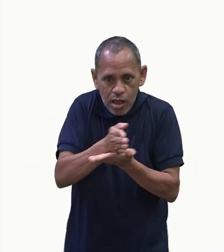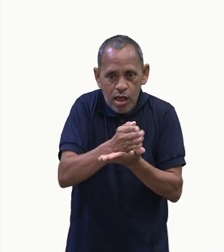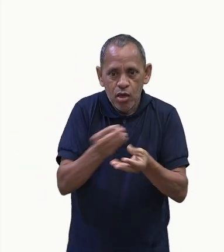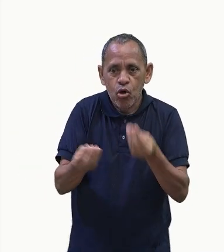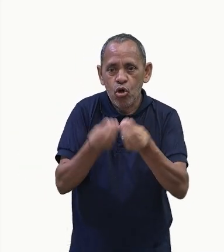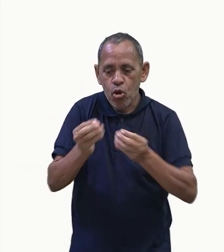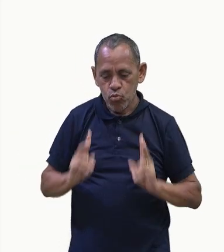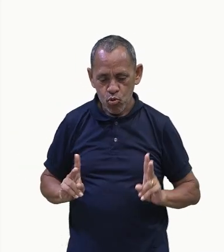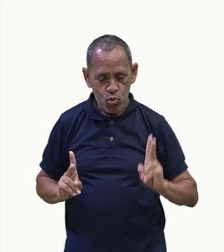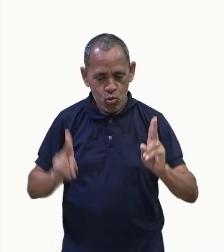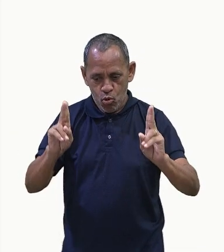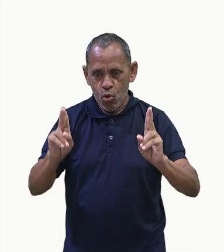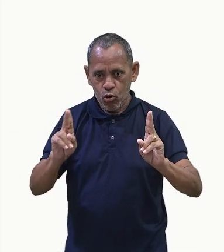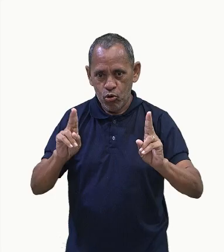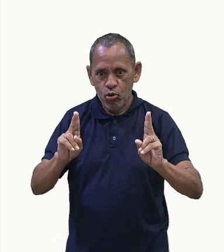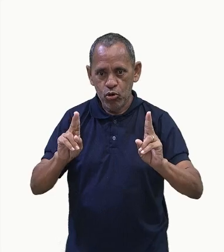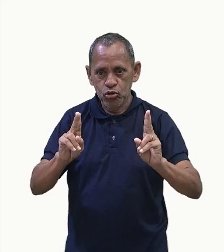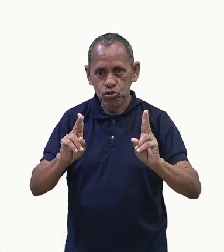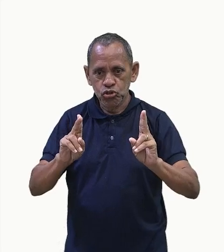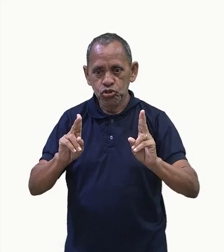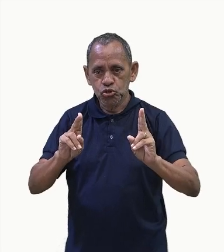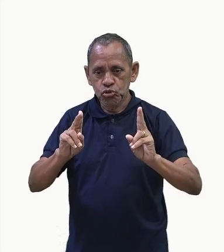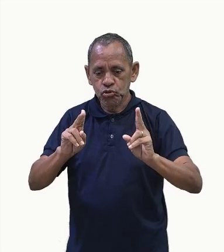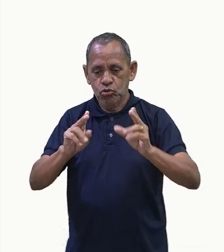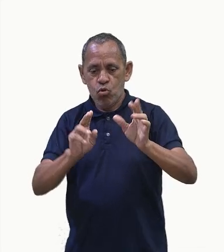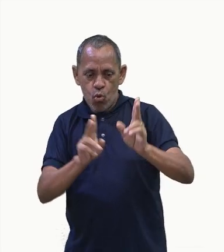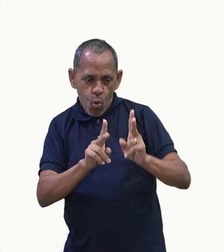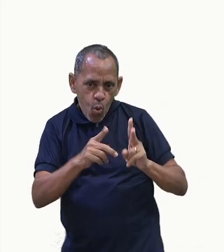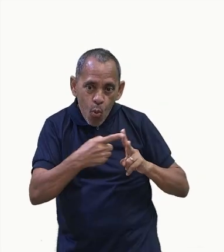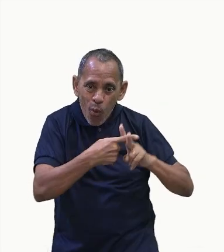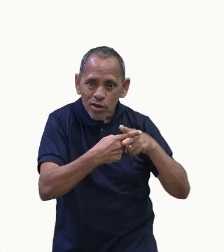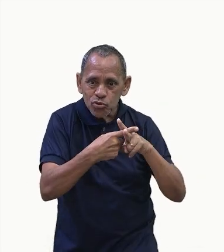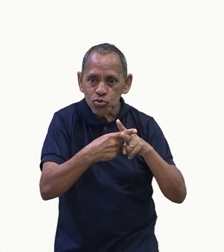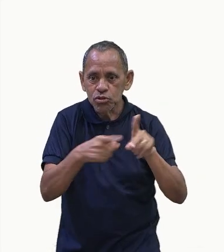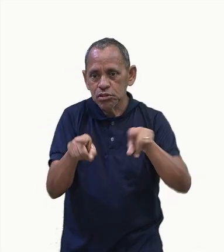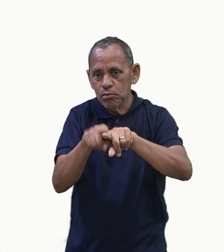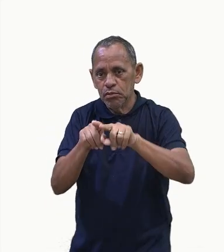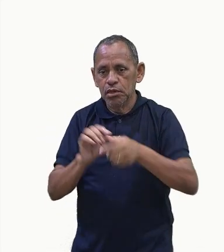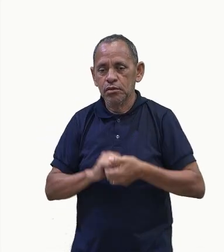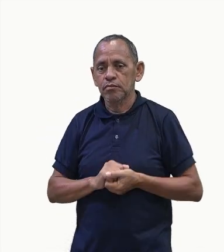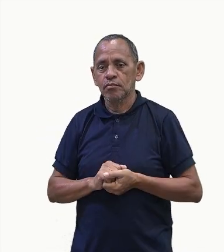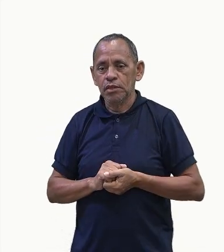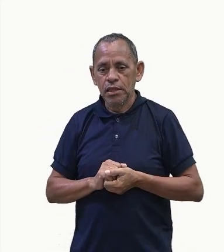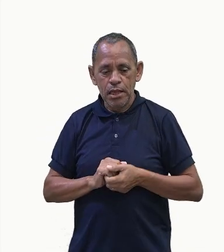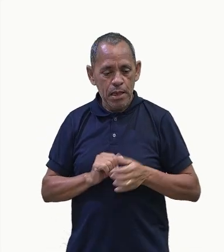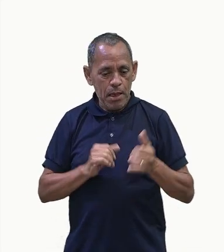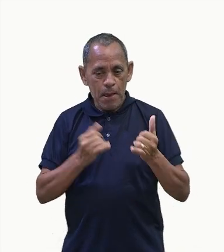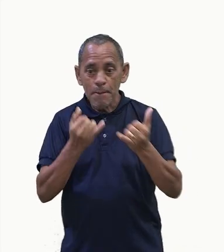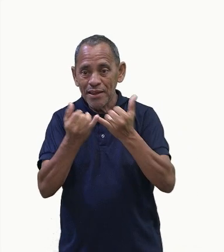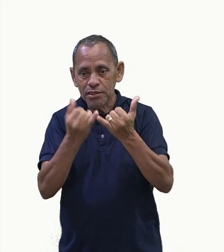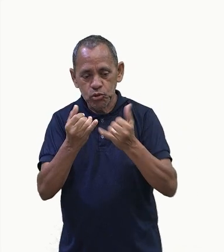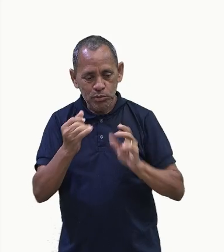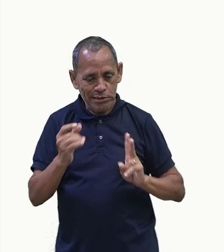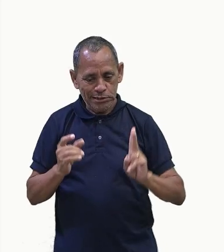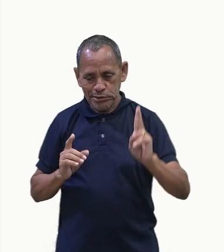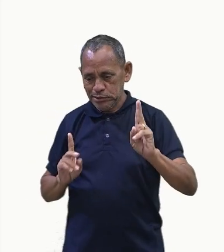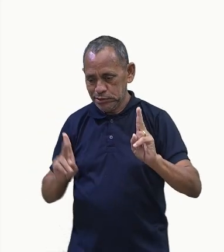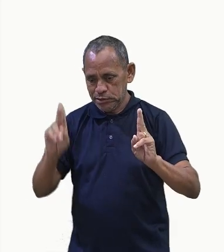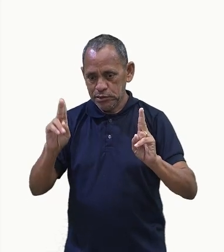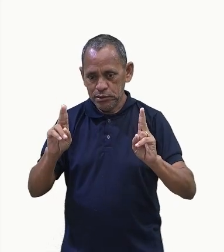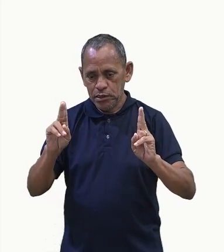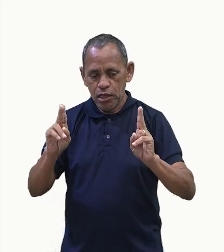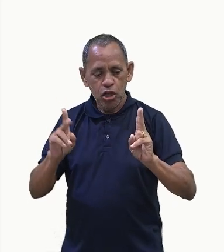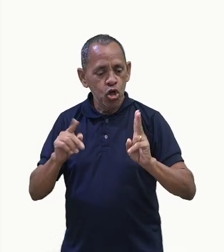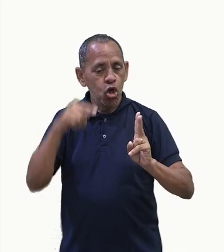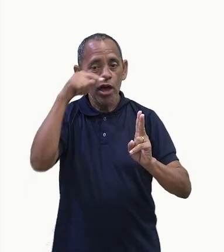edição genética com a tesoura chamada Cas9. Aí a gente tem o local de corte, chamado